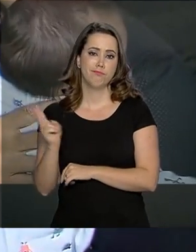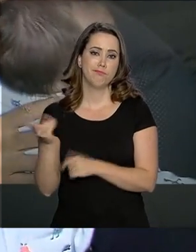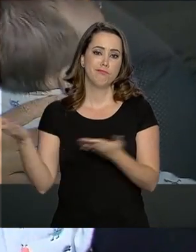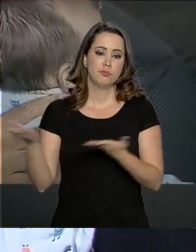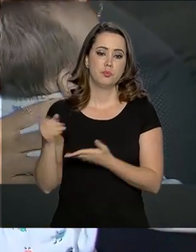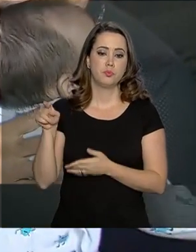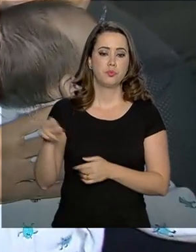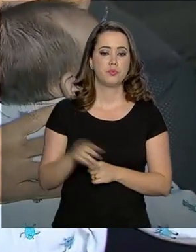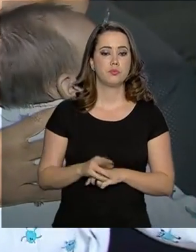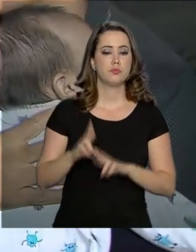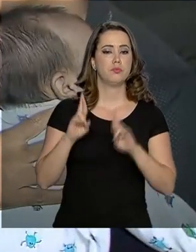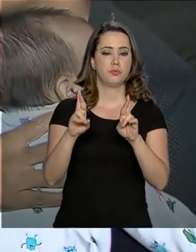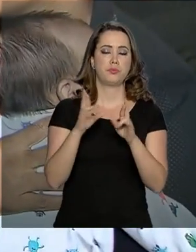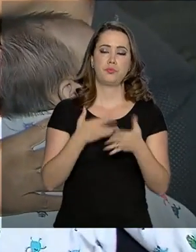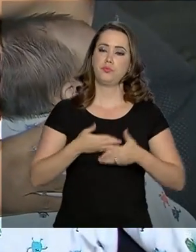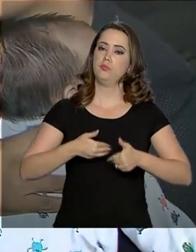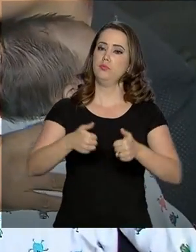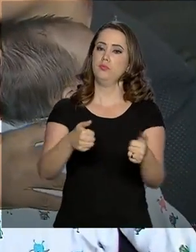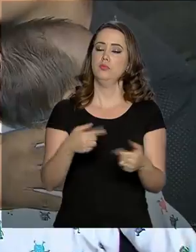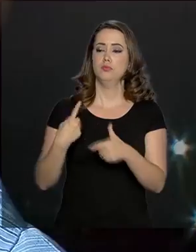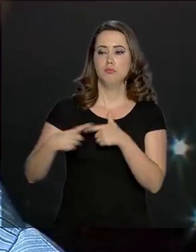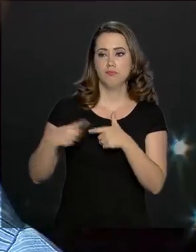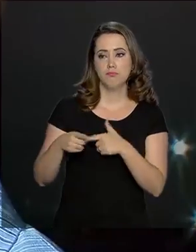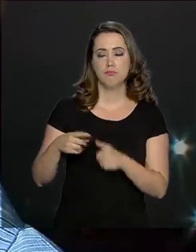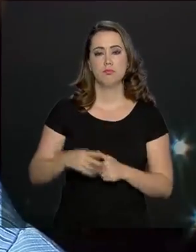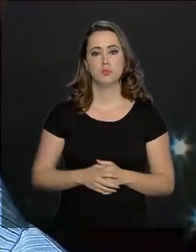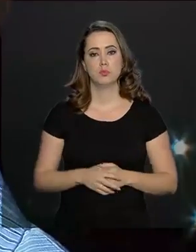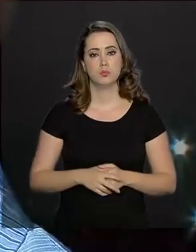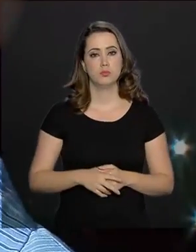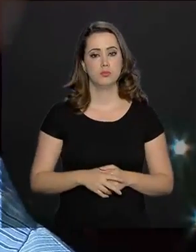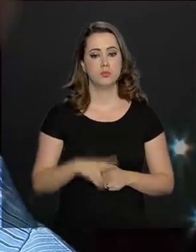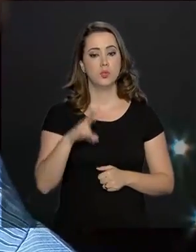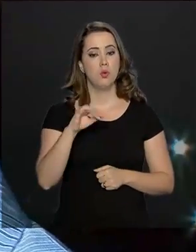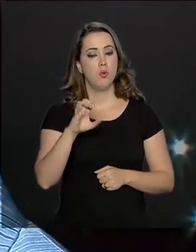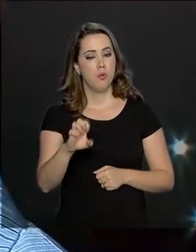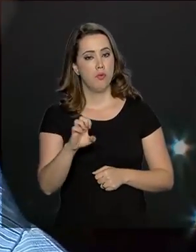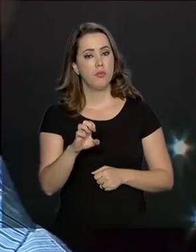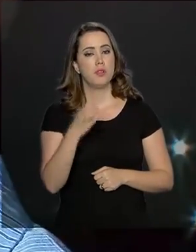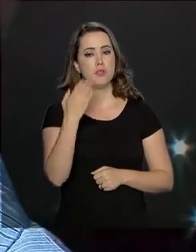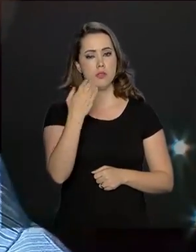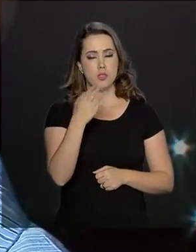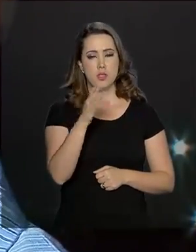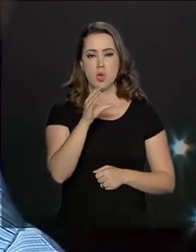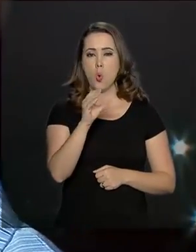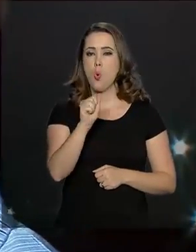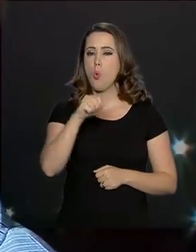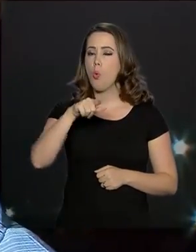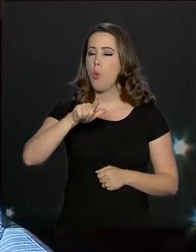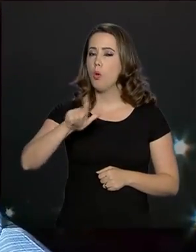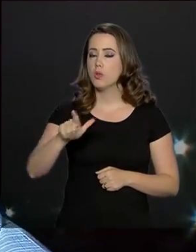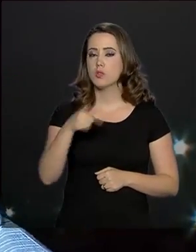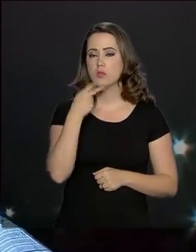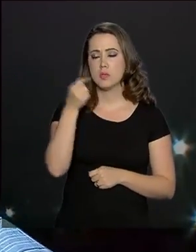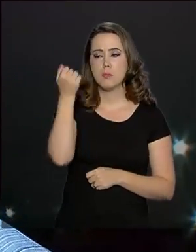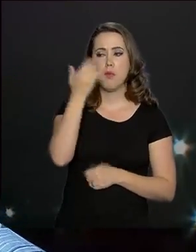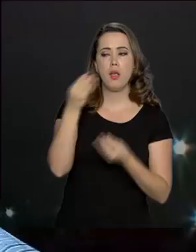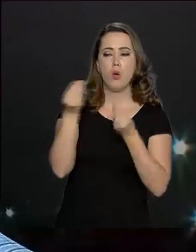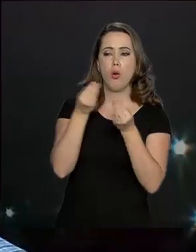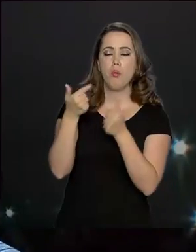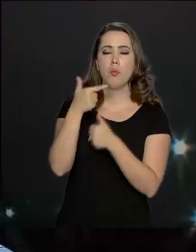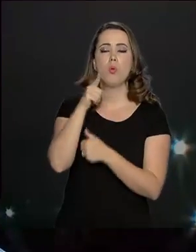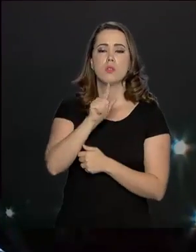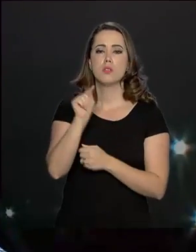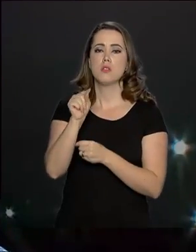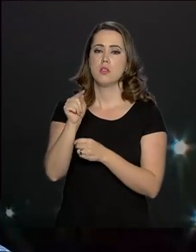né? Espero que melhore a situação na Venezuela. O vice-cônsul Everton Oliveira explicou como conseguiu convencer os